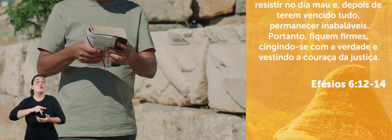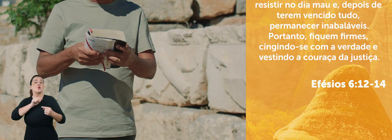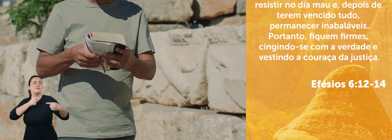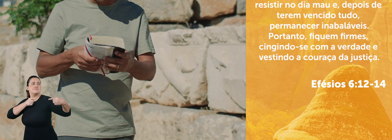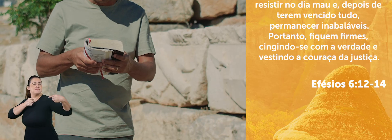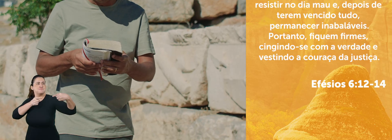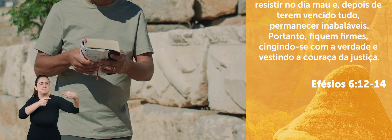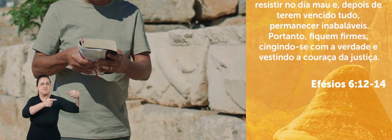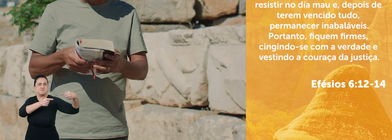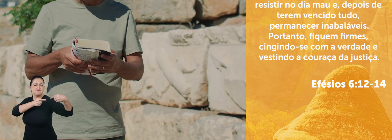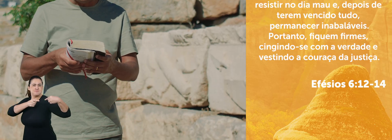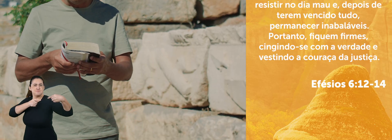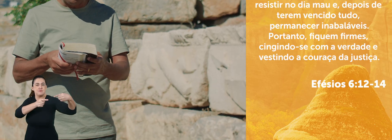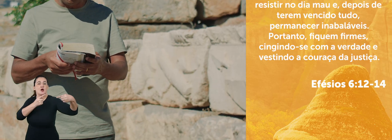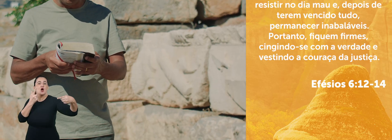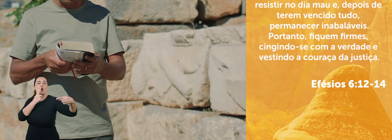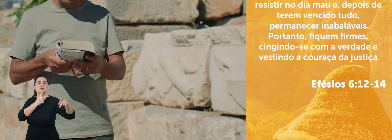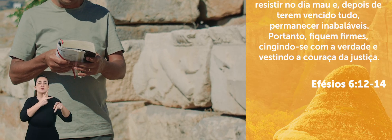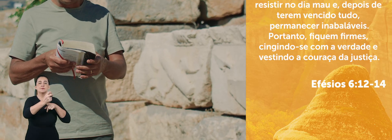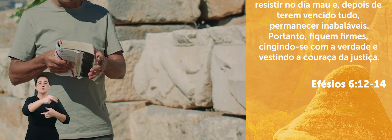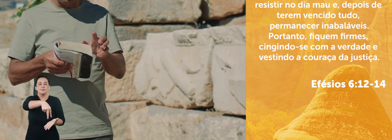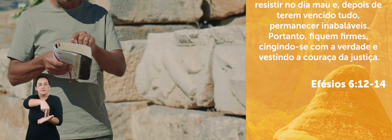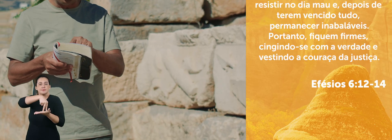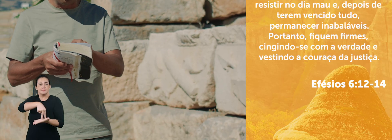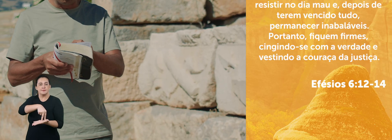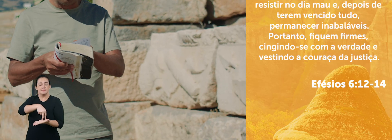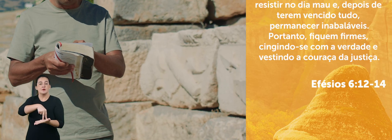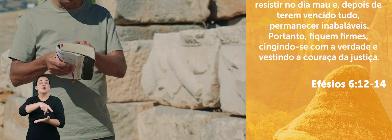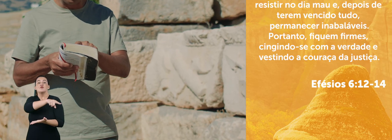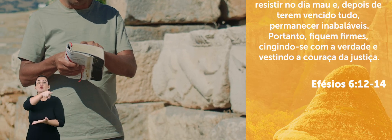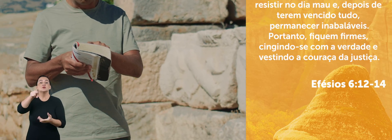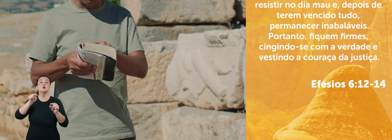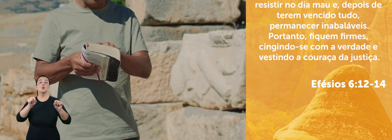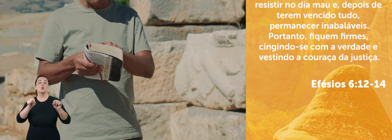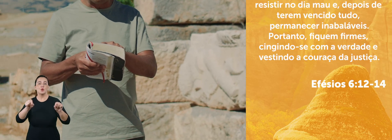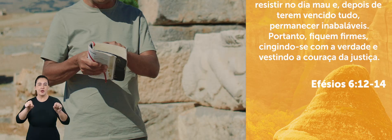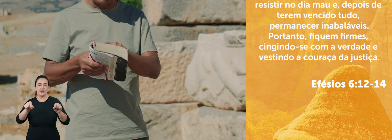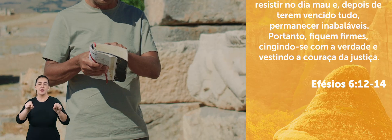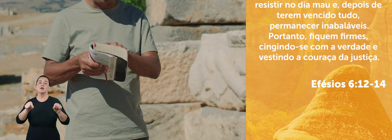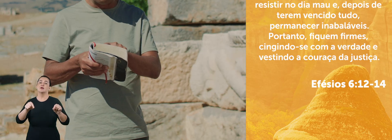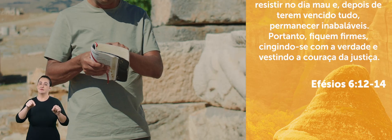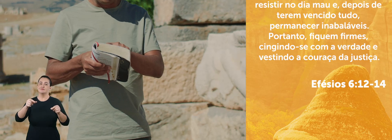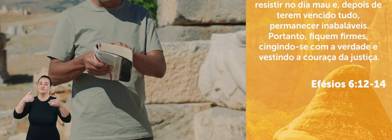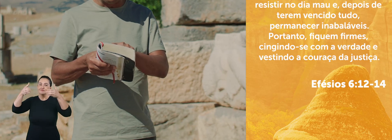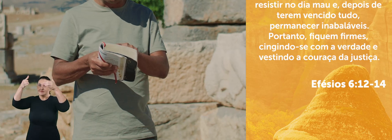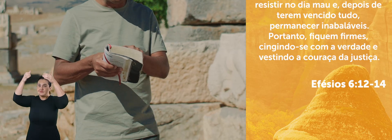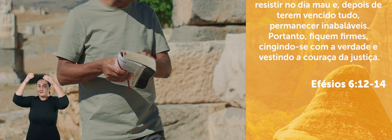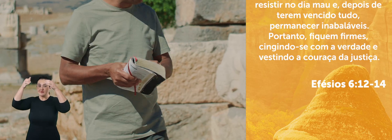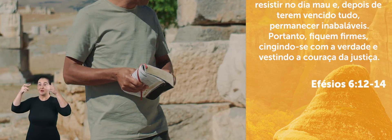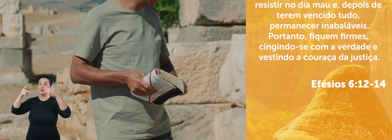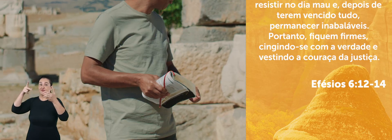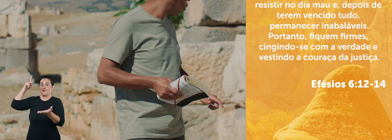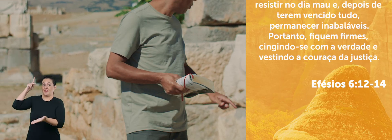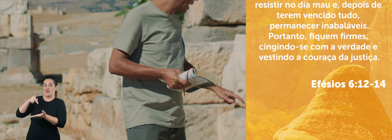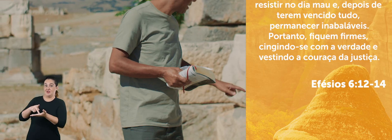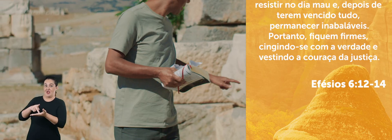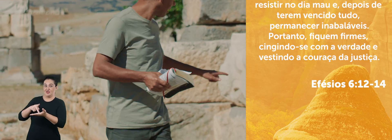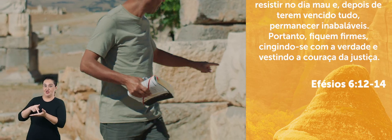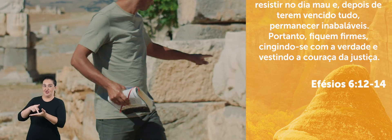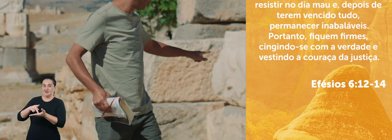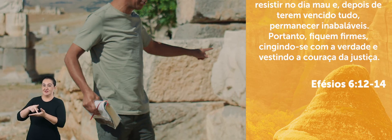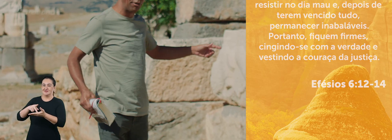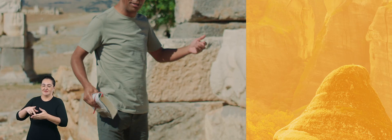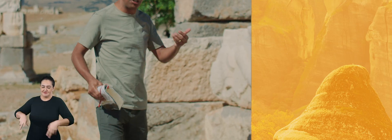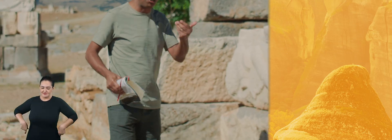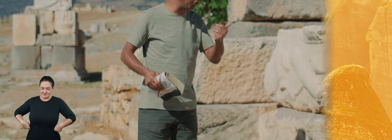inabaláveis. Portanto, fiquem firmes, cingindo-os com a verdade e vestindo a couraça